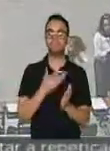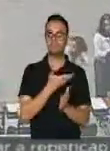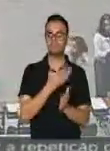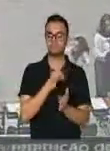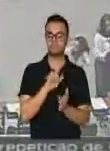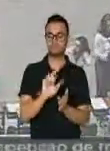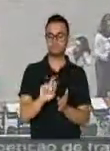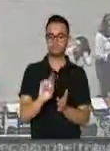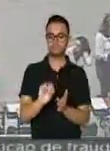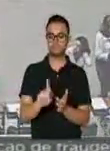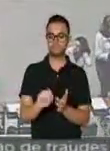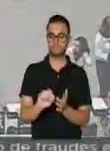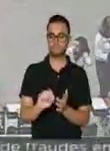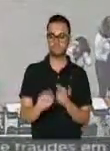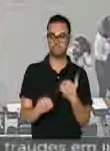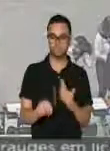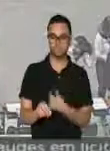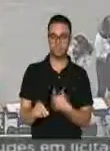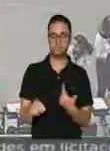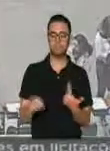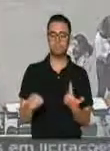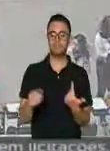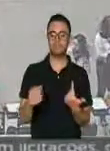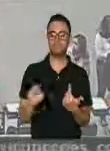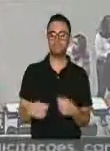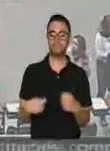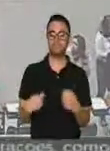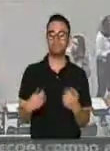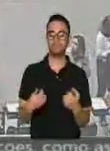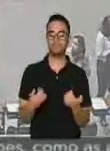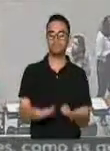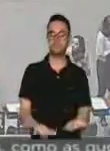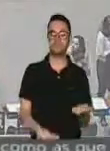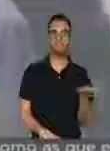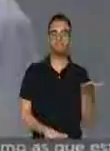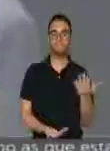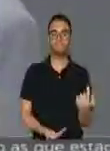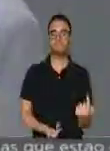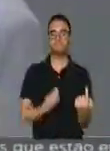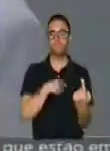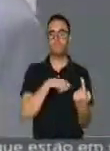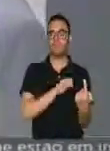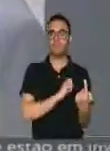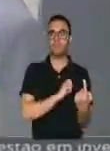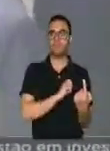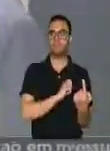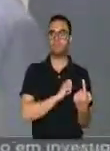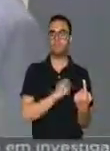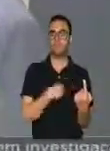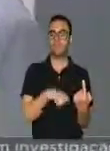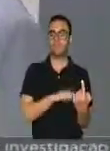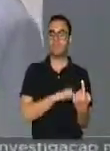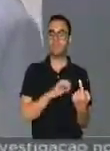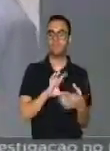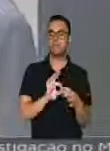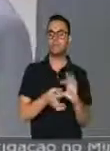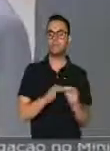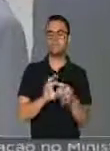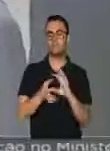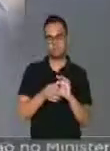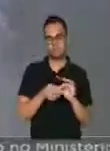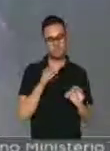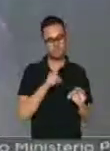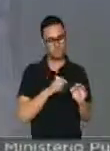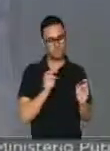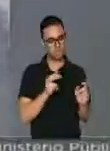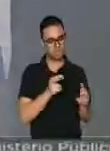olímpico, a gente devia deixar é na mão de um delegado olímpico, para prender